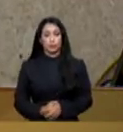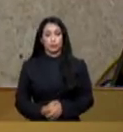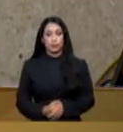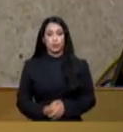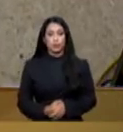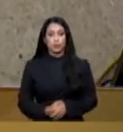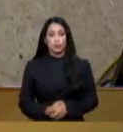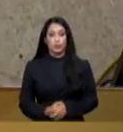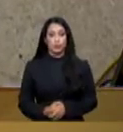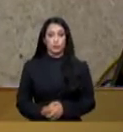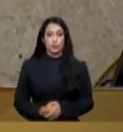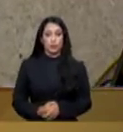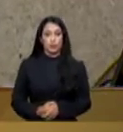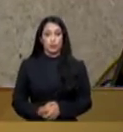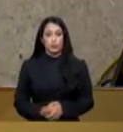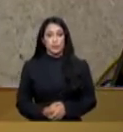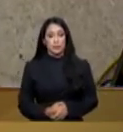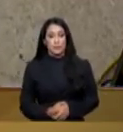e só